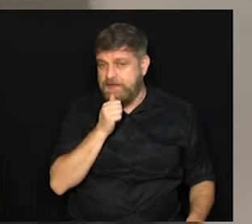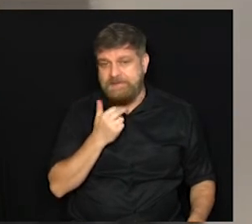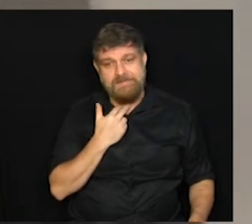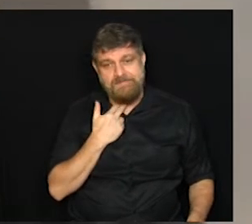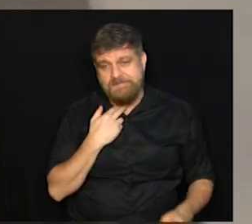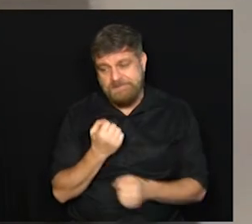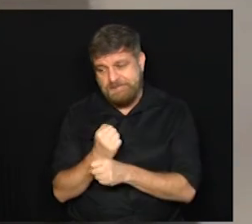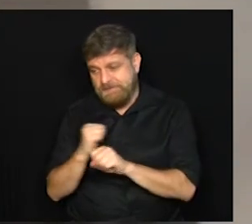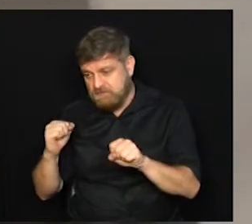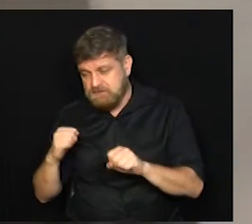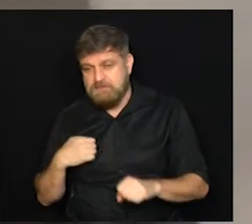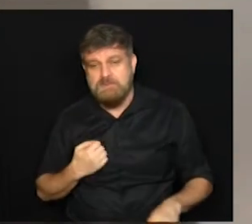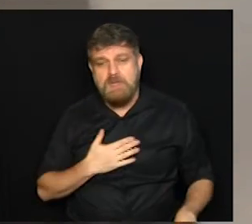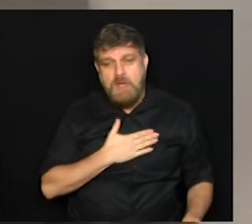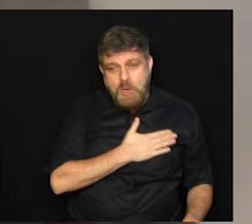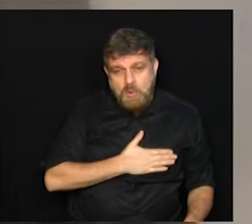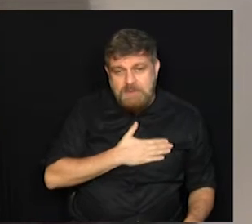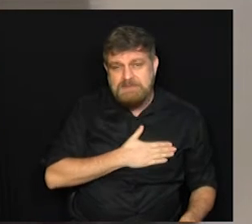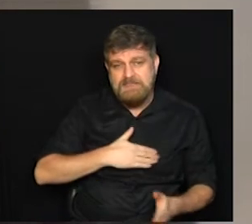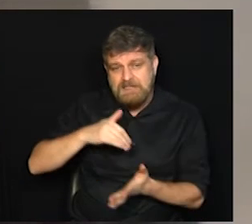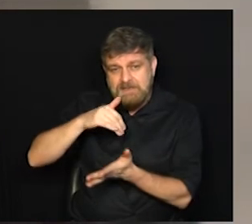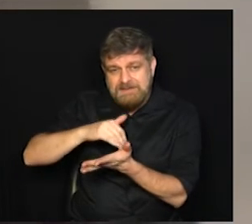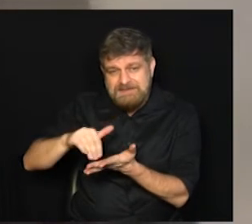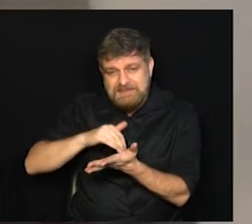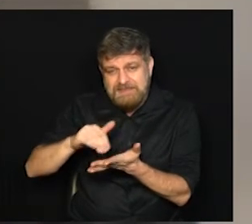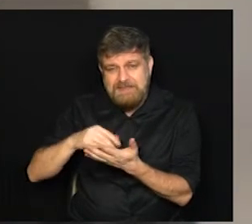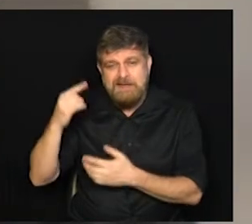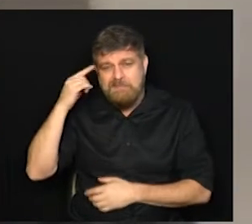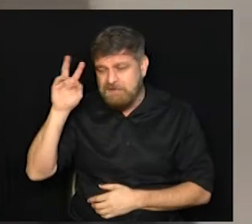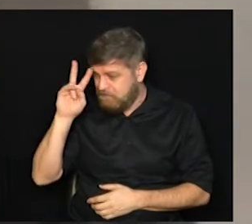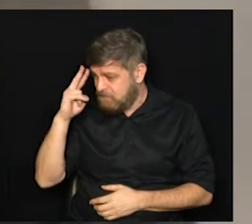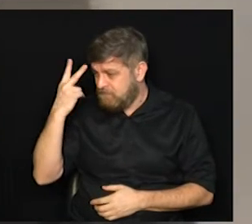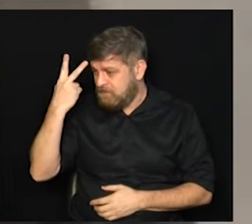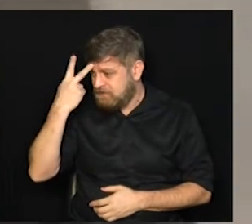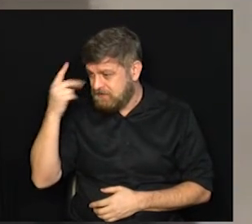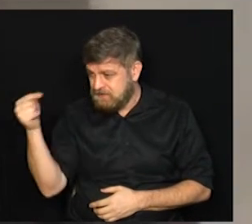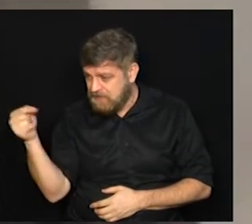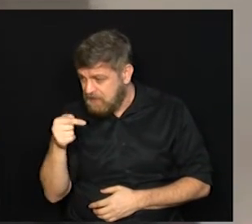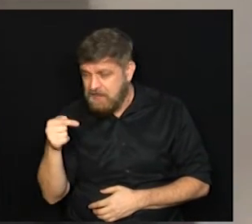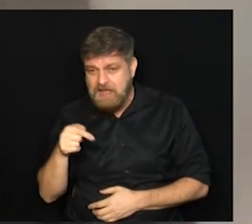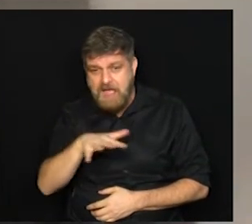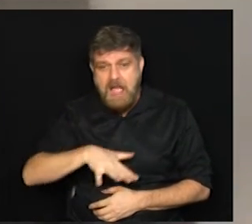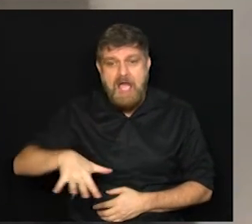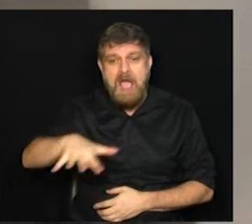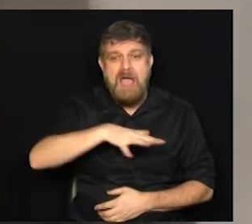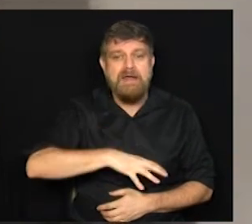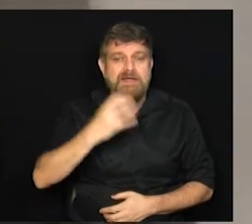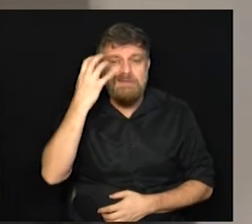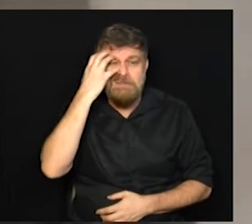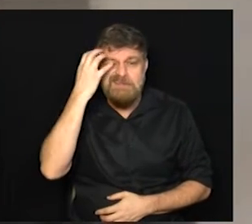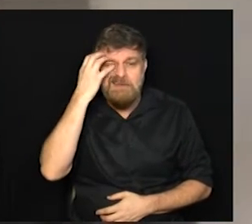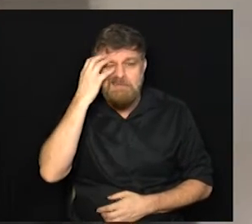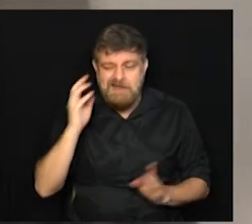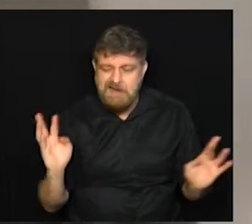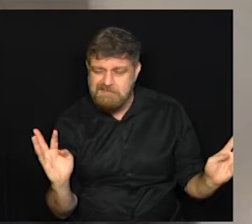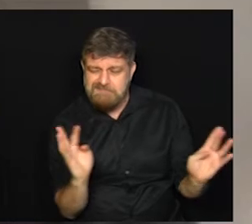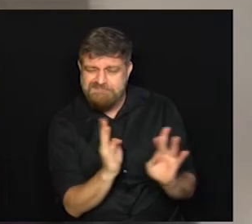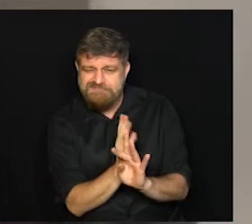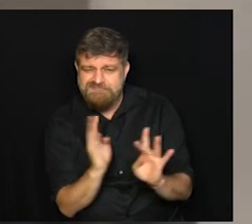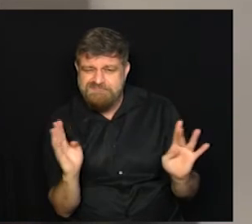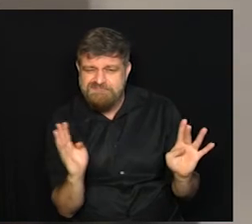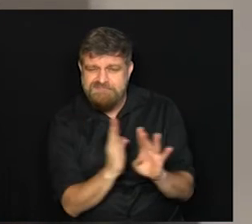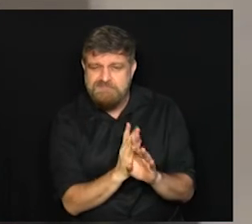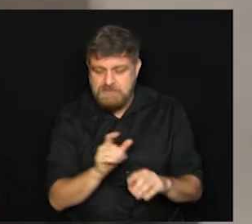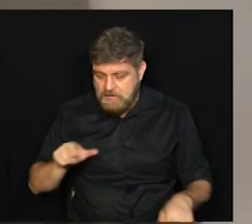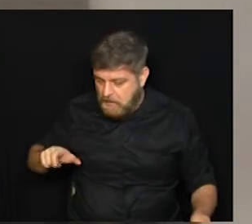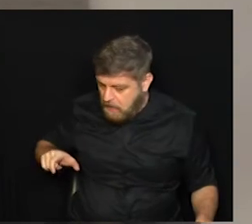eu gostaria que o secretário reconsiderasse mediante o momento que nós estamos aí. Eu acho que, de